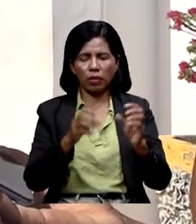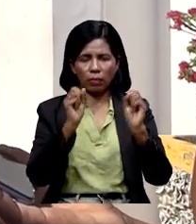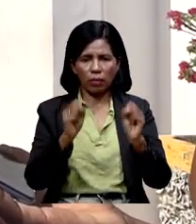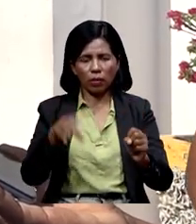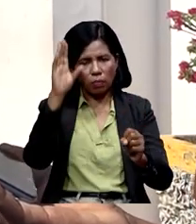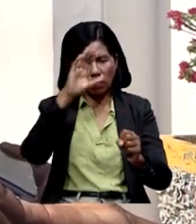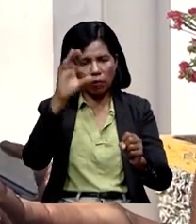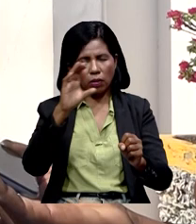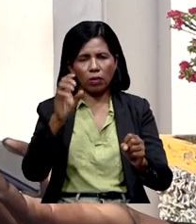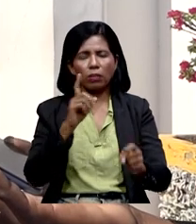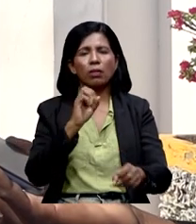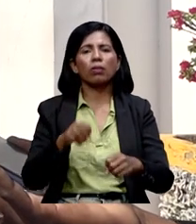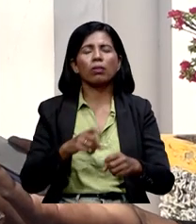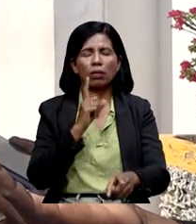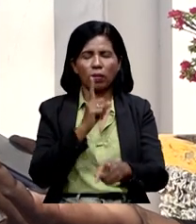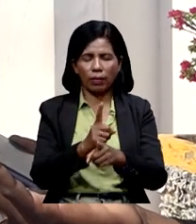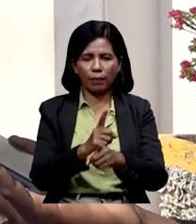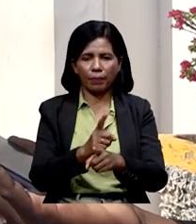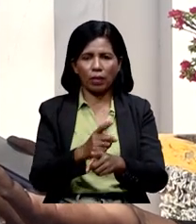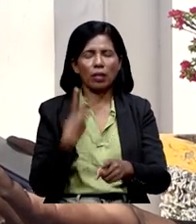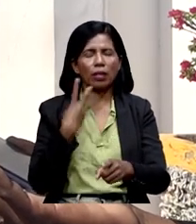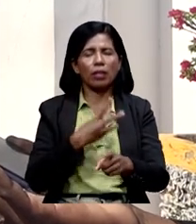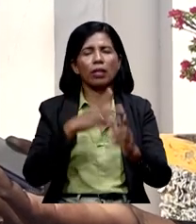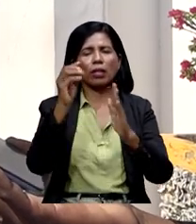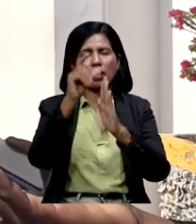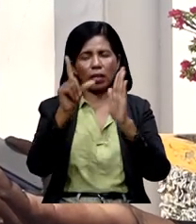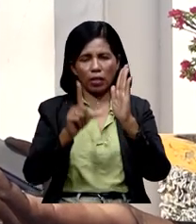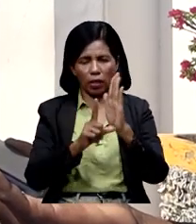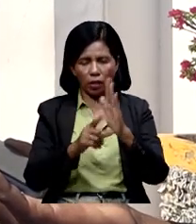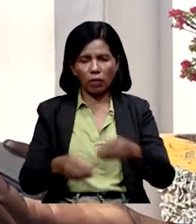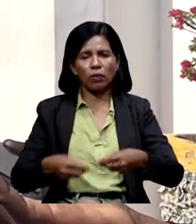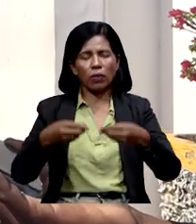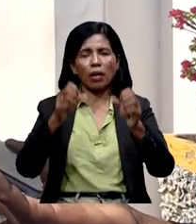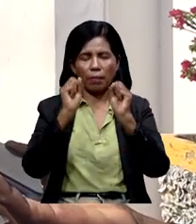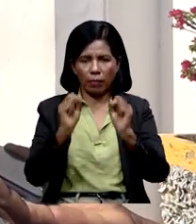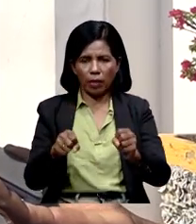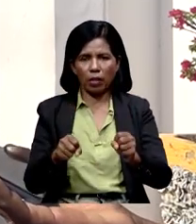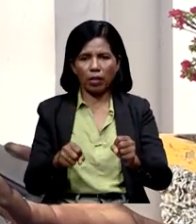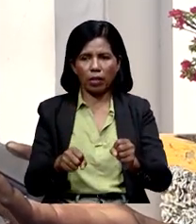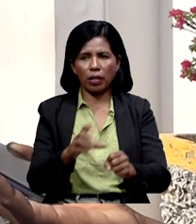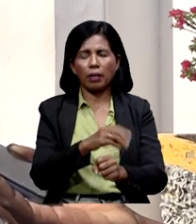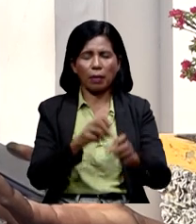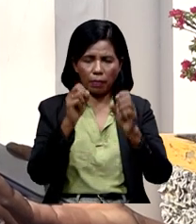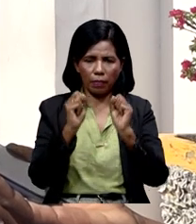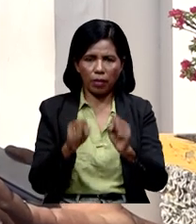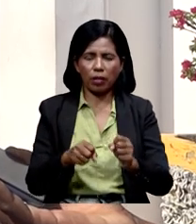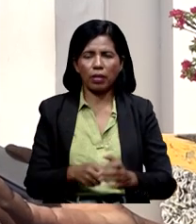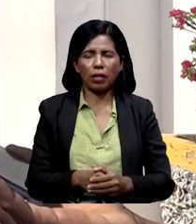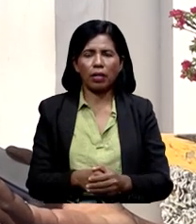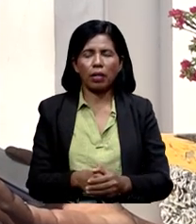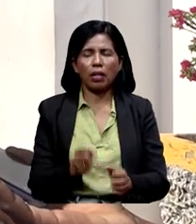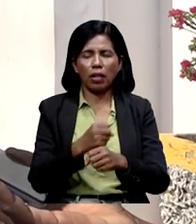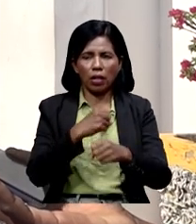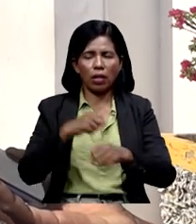boca solução e de loja. Mas o que é certo é que tem lei, foi uma dia bela, pode ser, né? Bela,